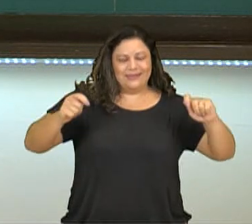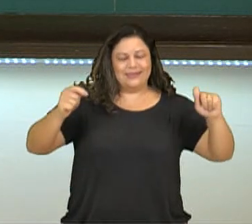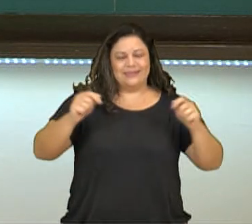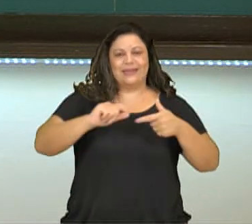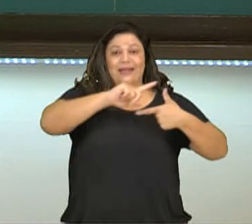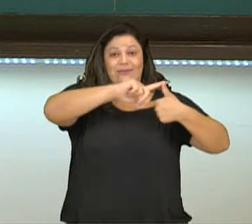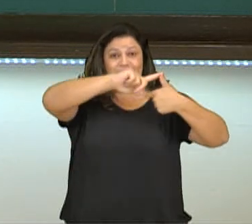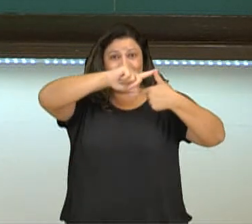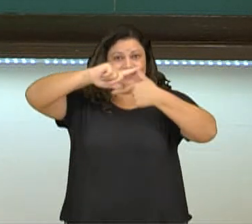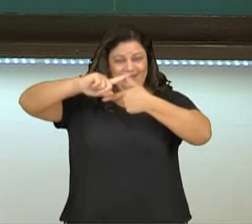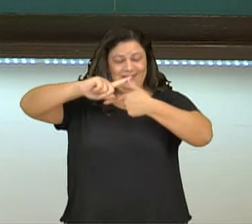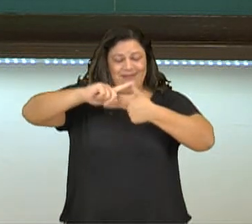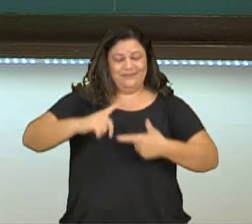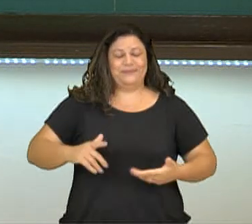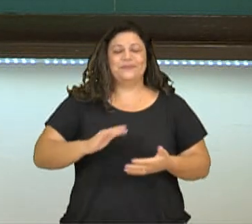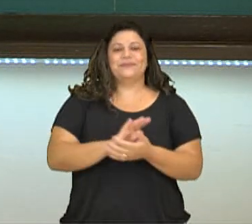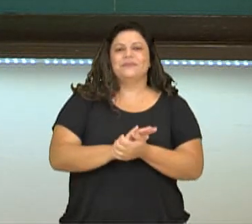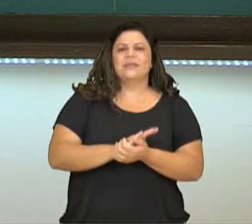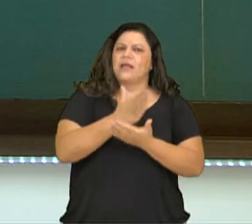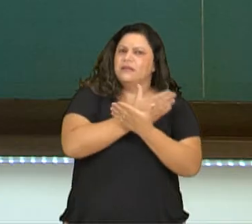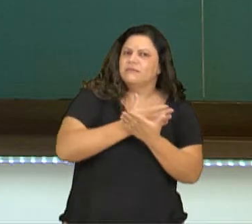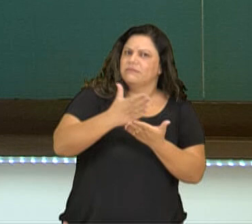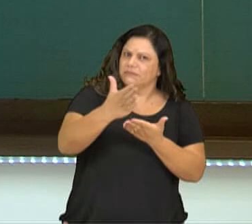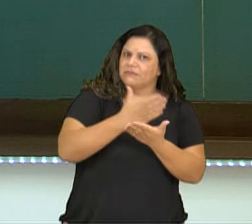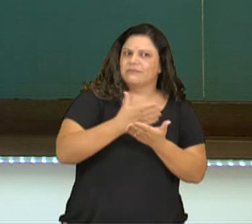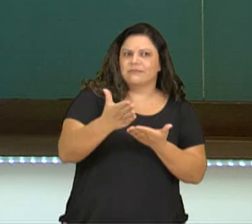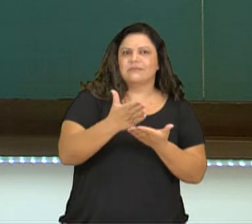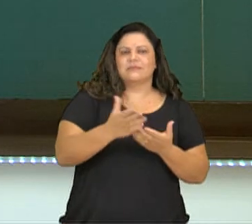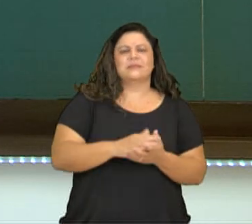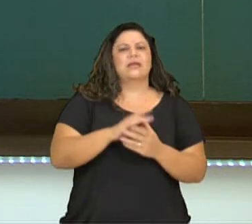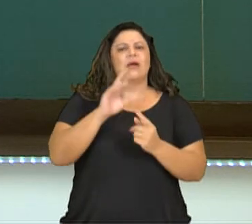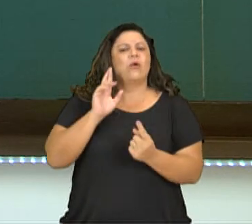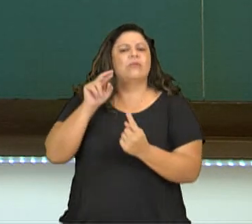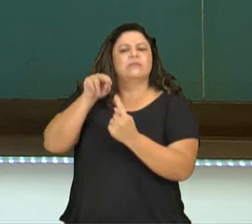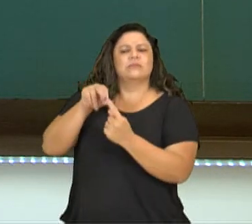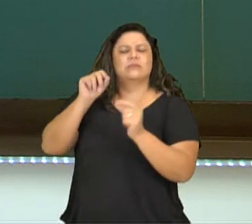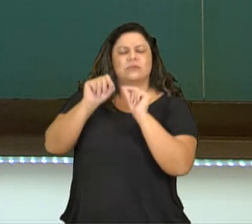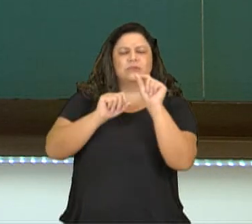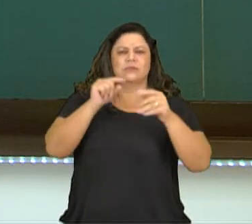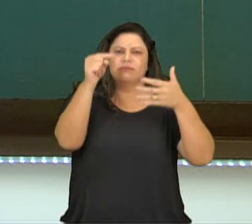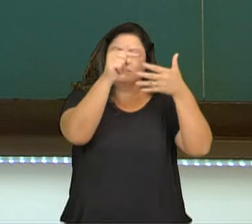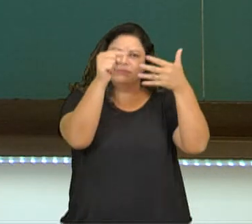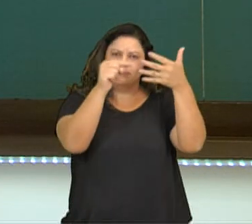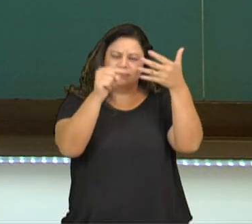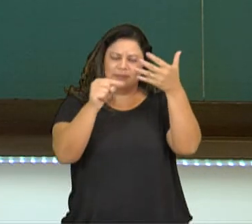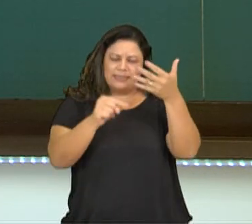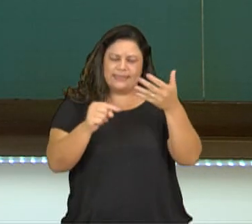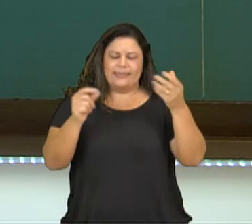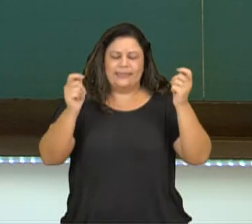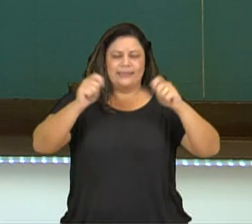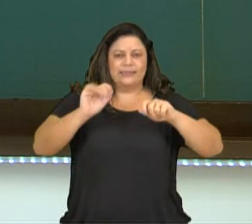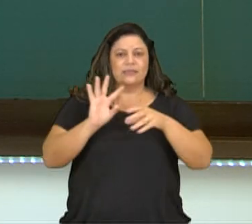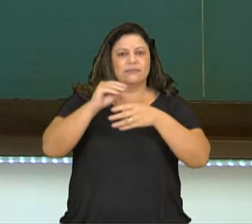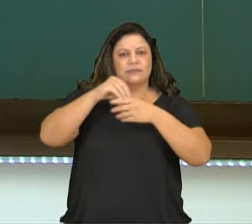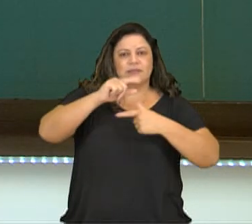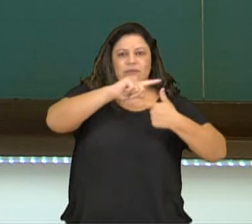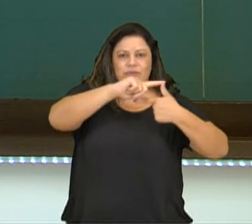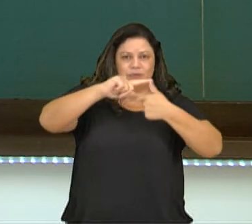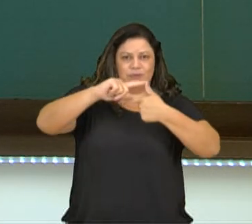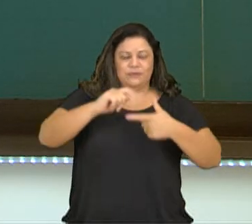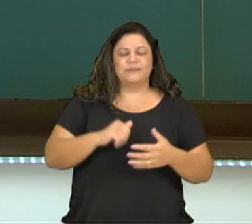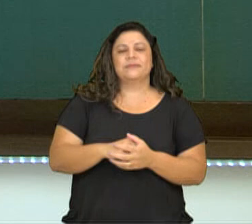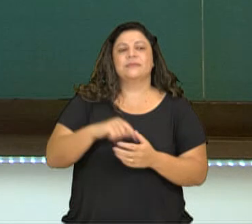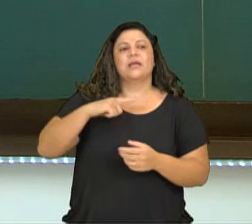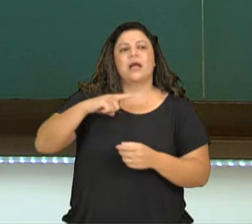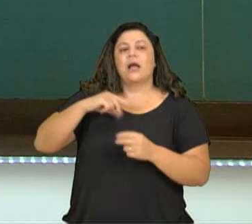triângulo retângulo. Então vamos iniciar reconhecendo os elementos de um triângulo retângulo. Aqui nós